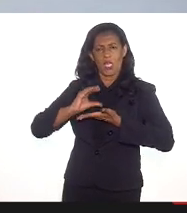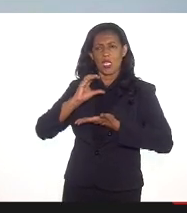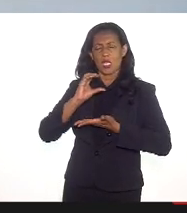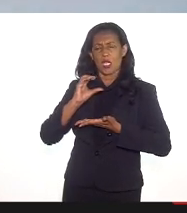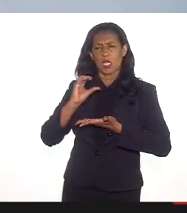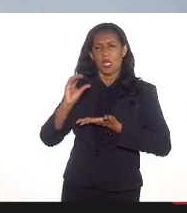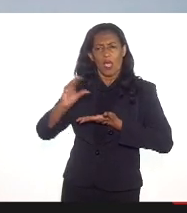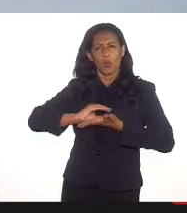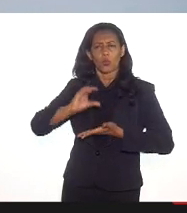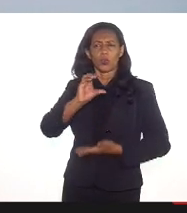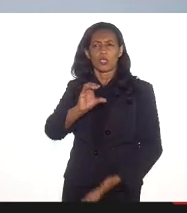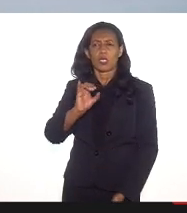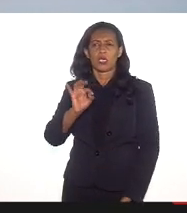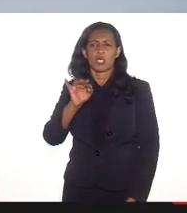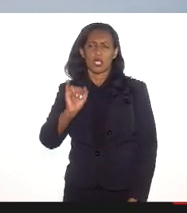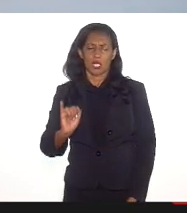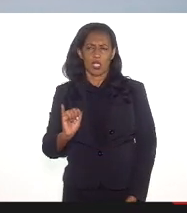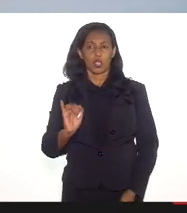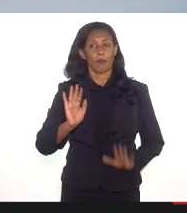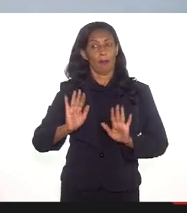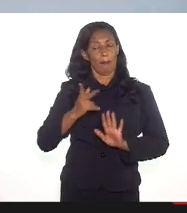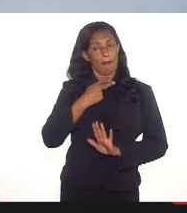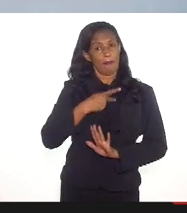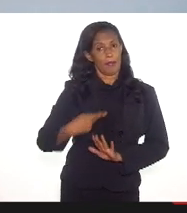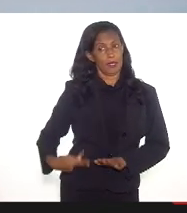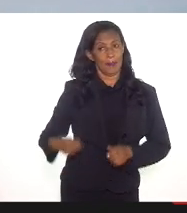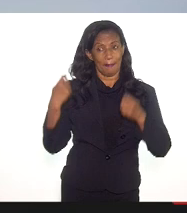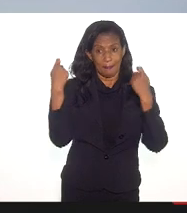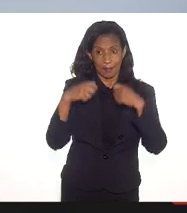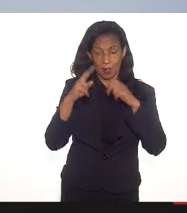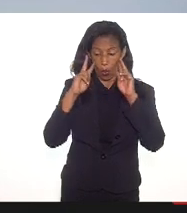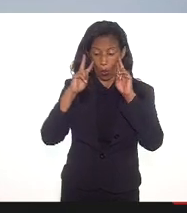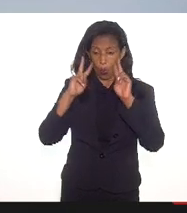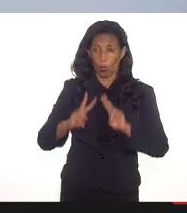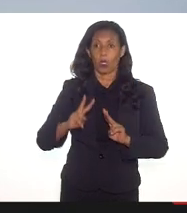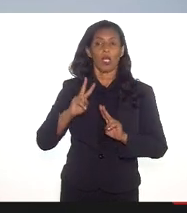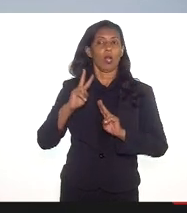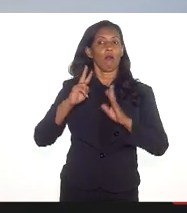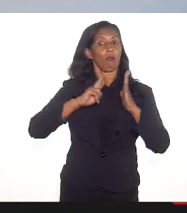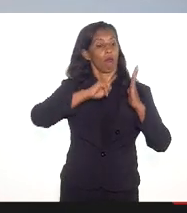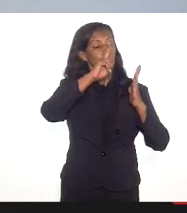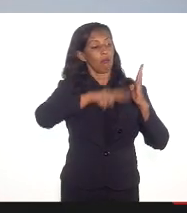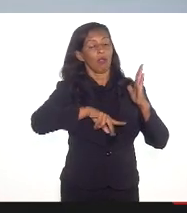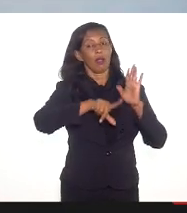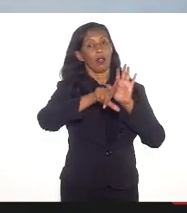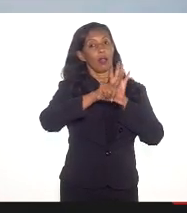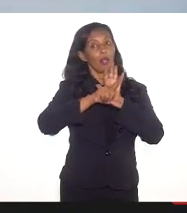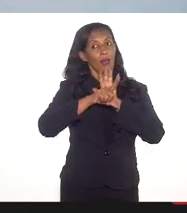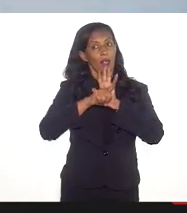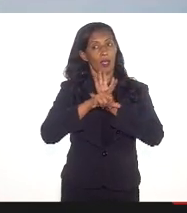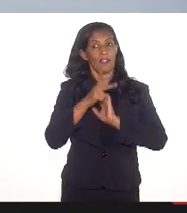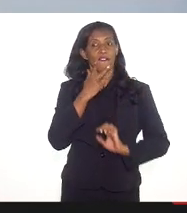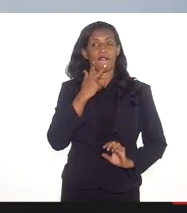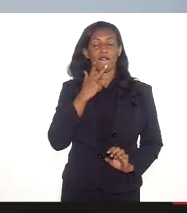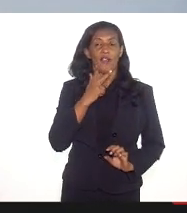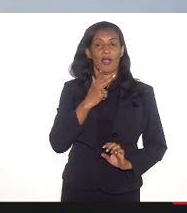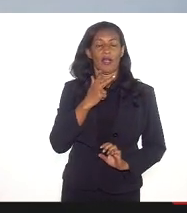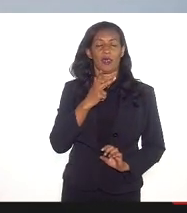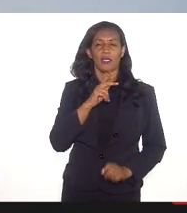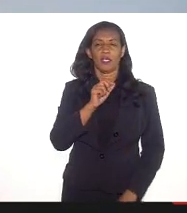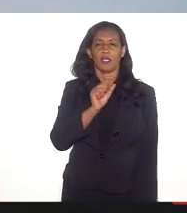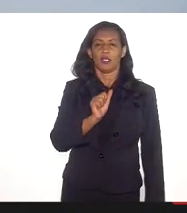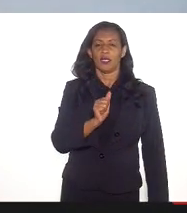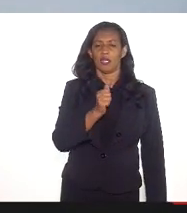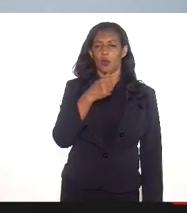embora, presidente, precisamos... é olhar a nova lei que diz que o teto de 17 vai para 50 mil e o teto